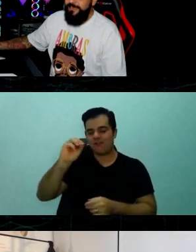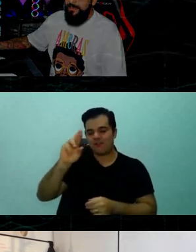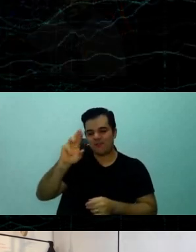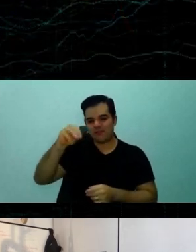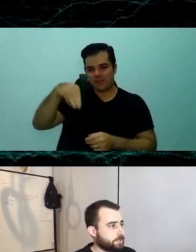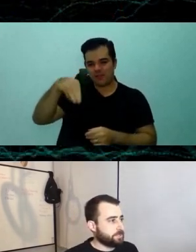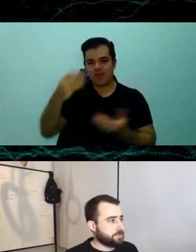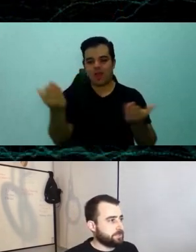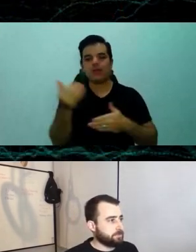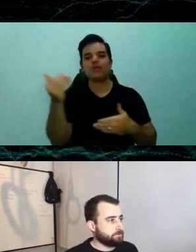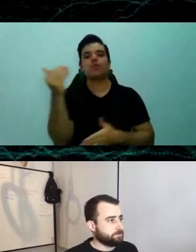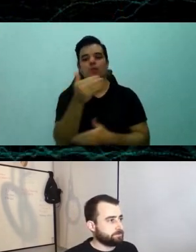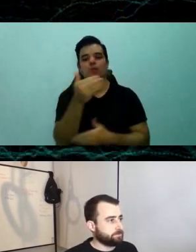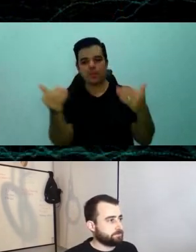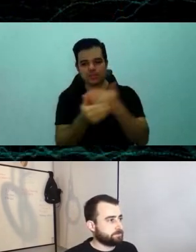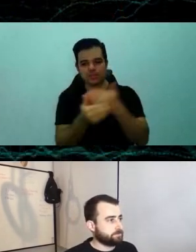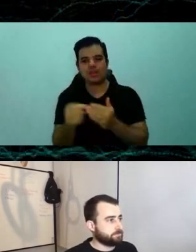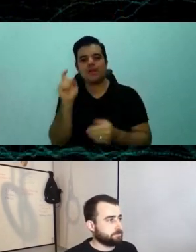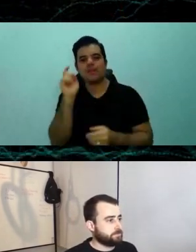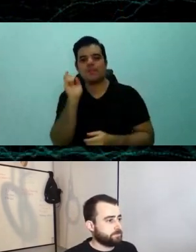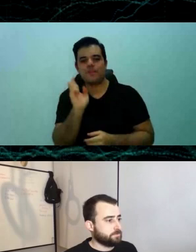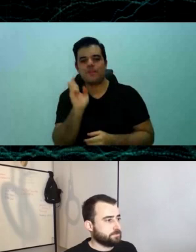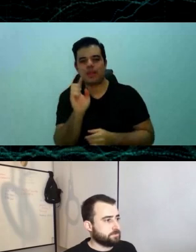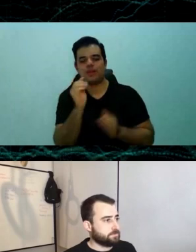compartilhar aqui, dar o playzinho.